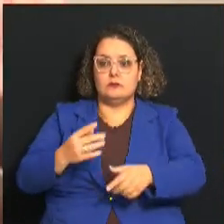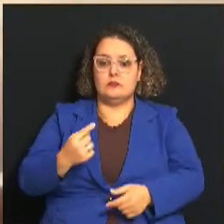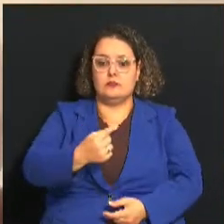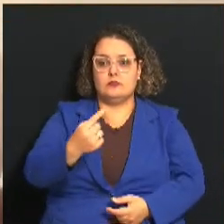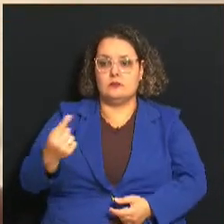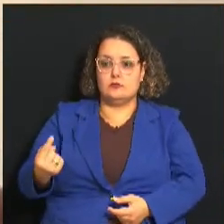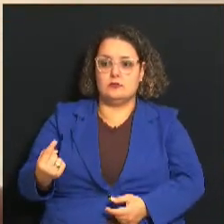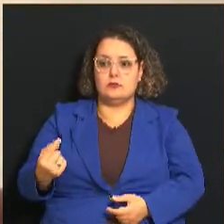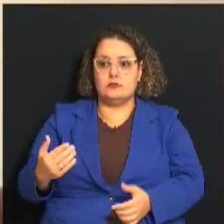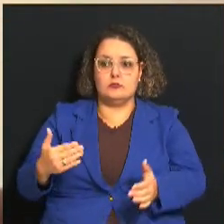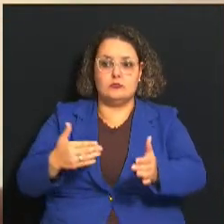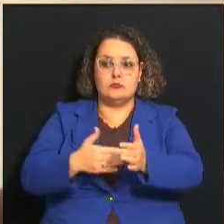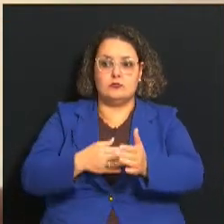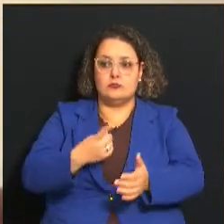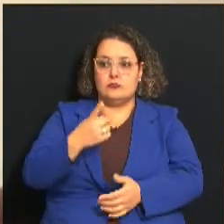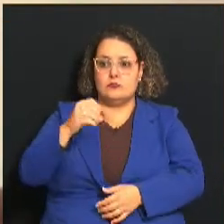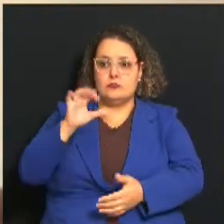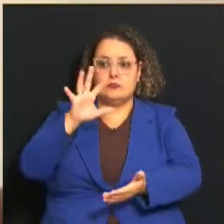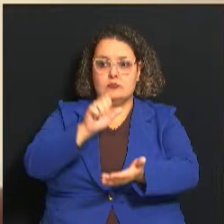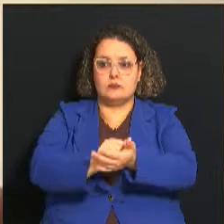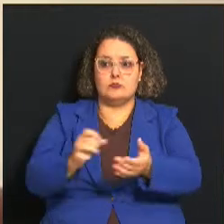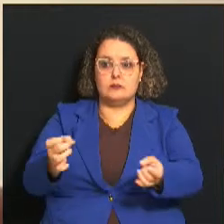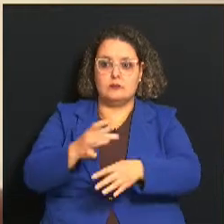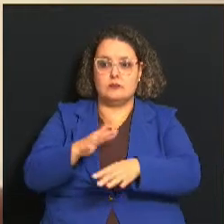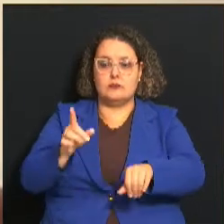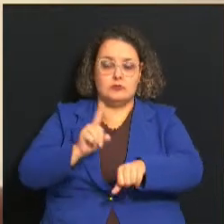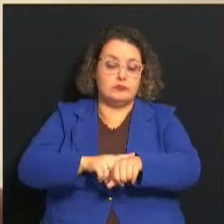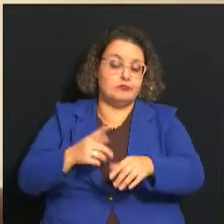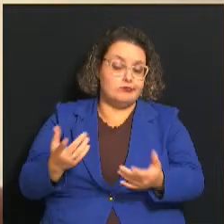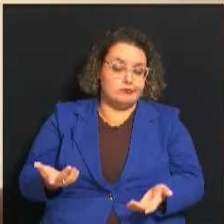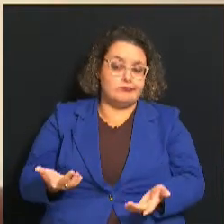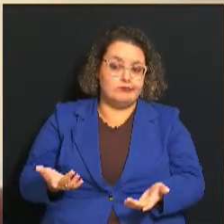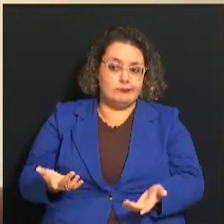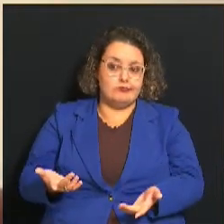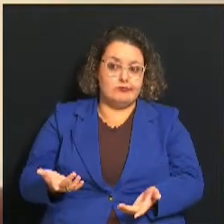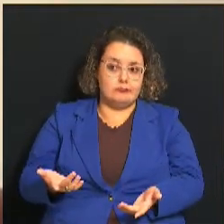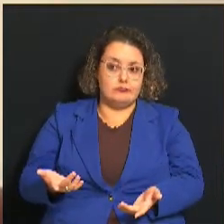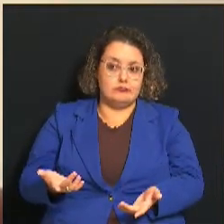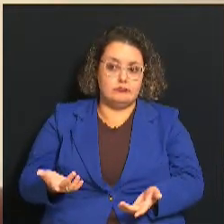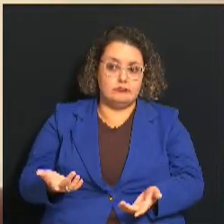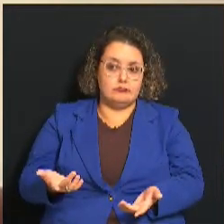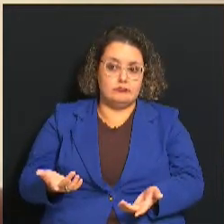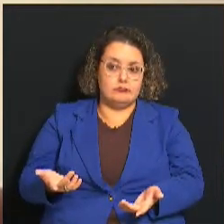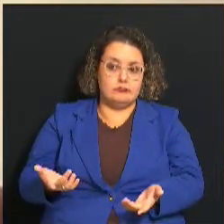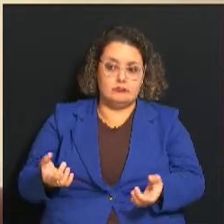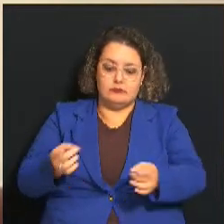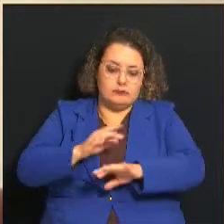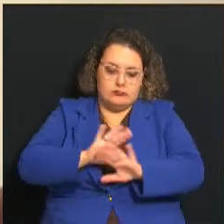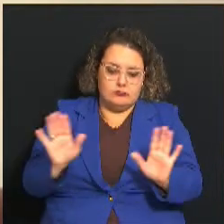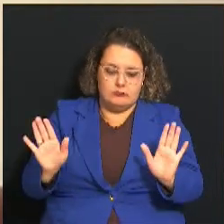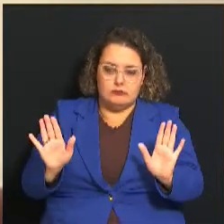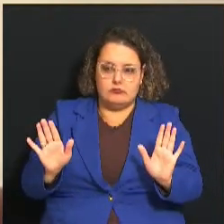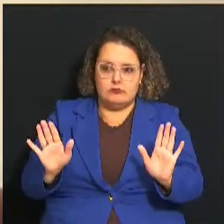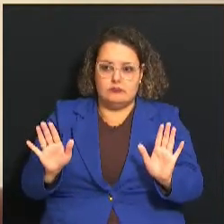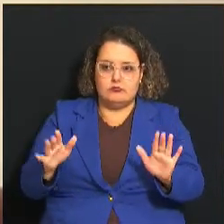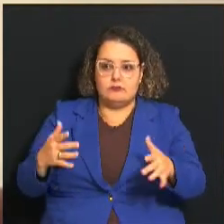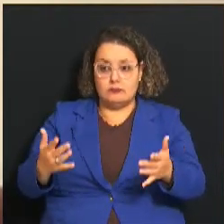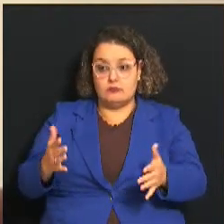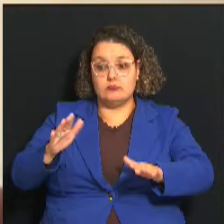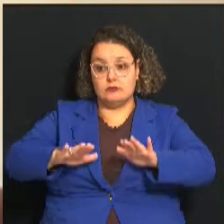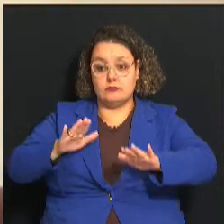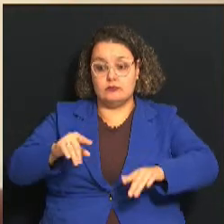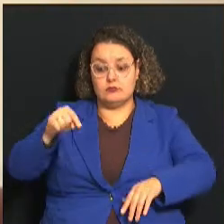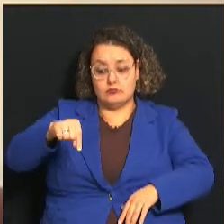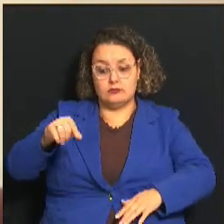no máximo 10 inscrições, acabou o tempo e já era, né? Então, talvez